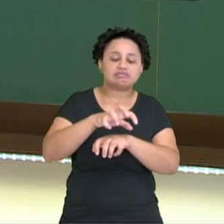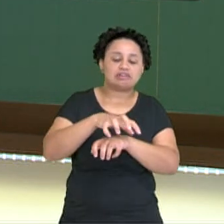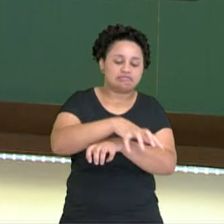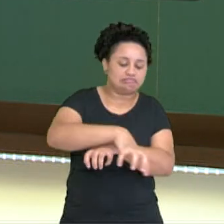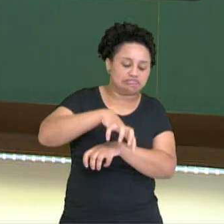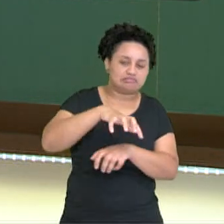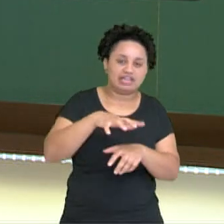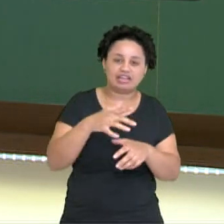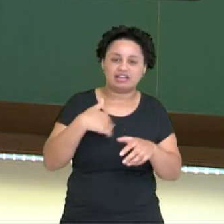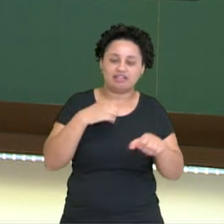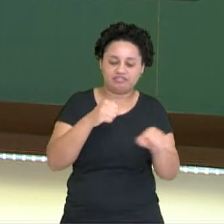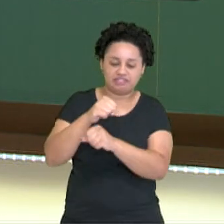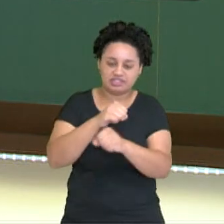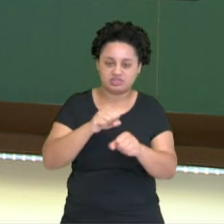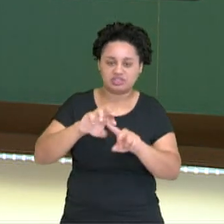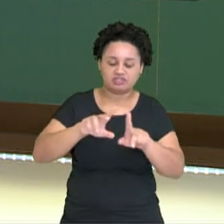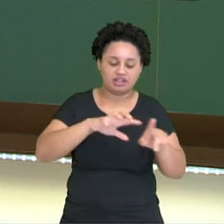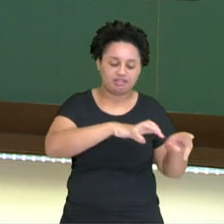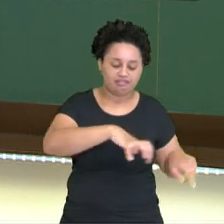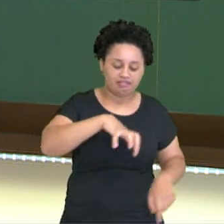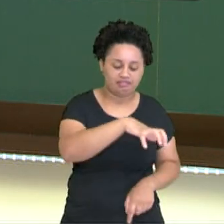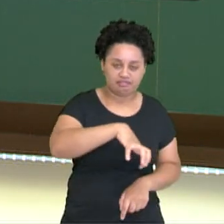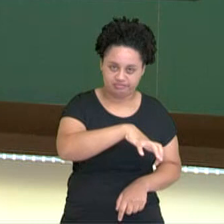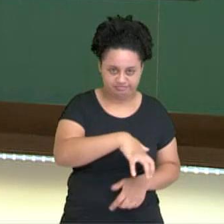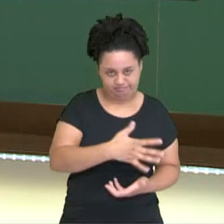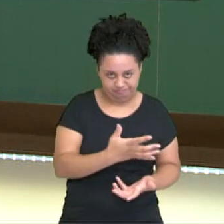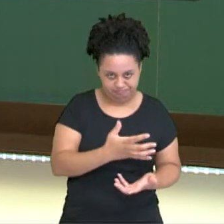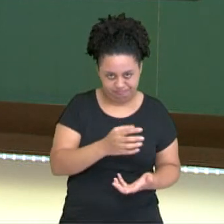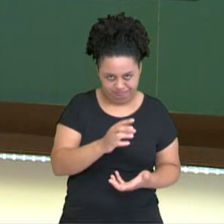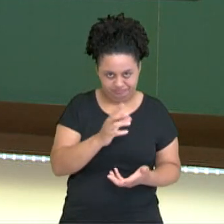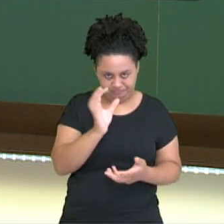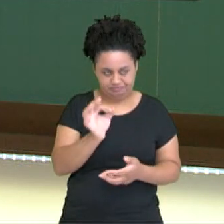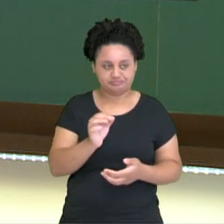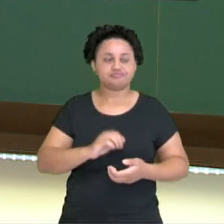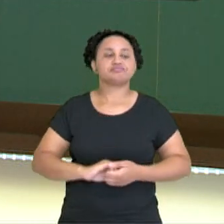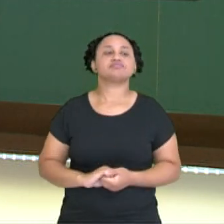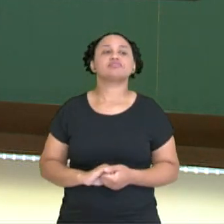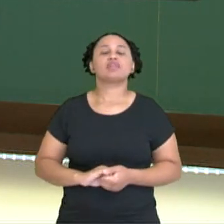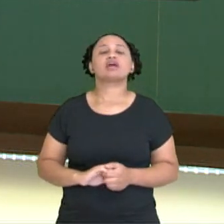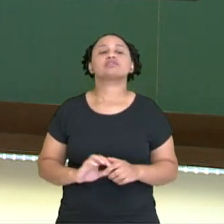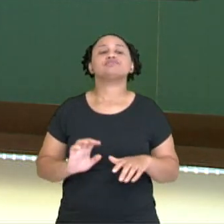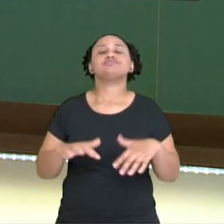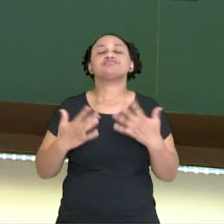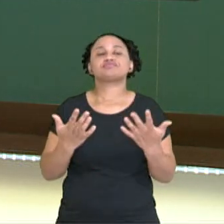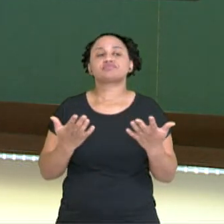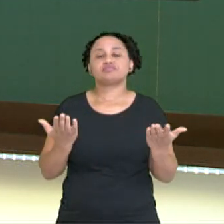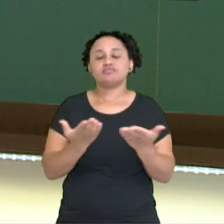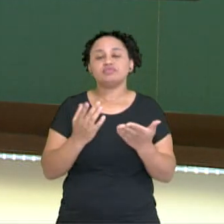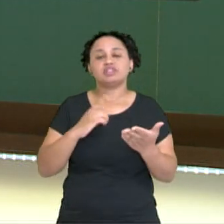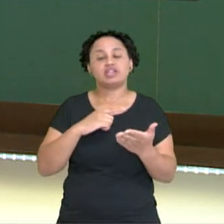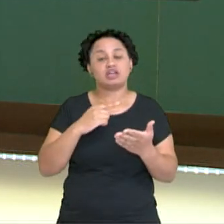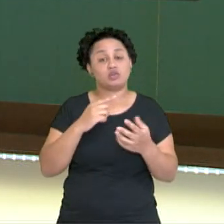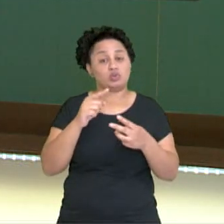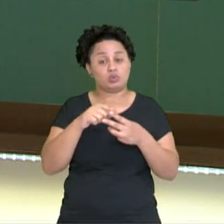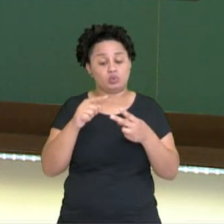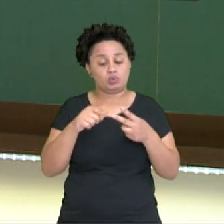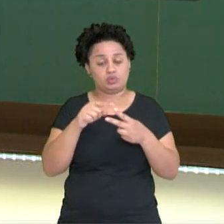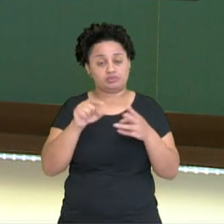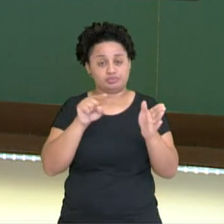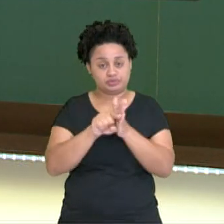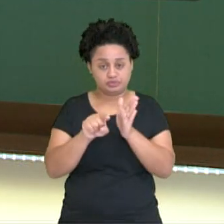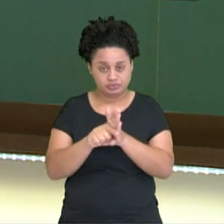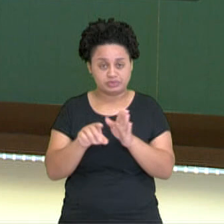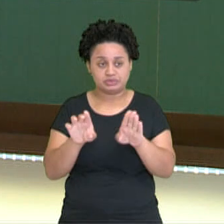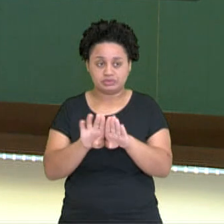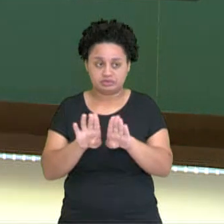folhas secas do chão, ok? Beleza. Before reading, eu tenho aqui duas perguntas, olha só. Olha, repare que a